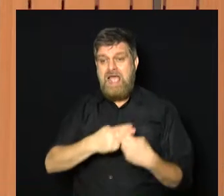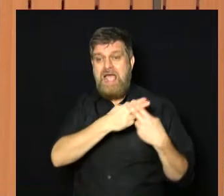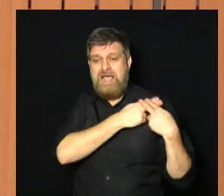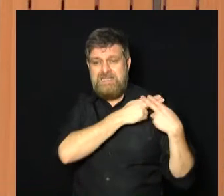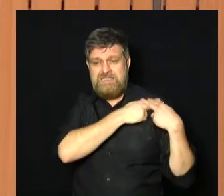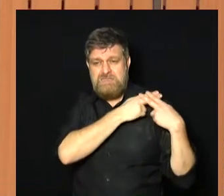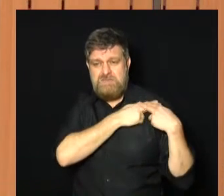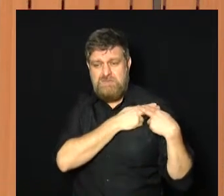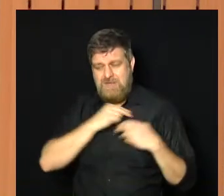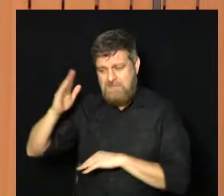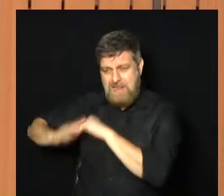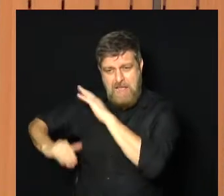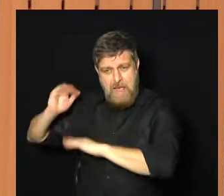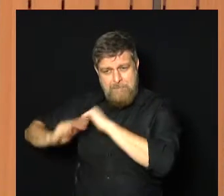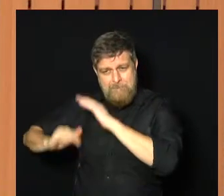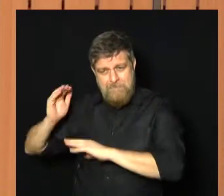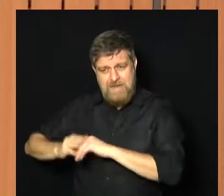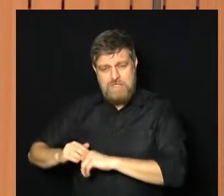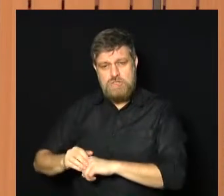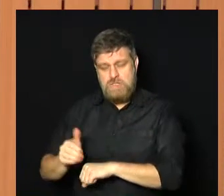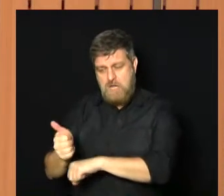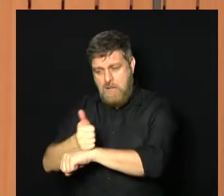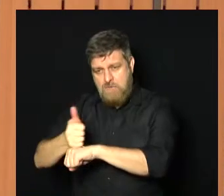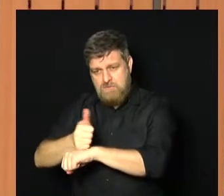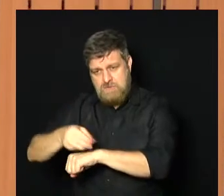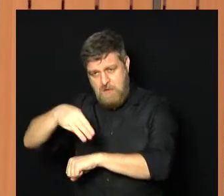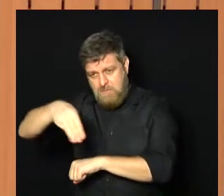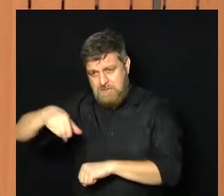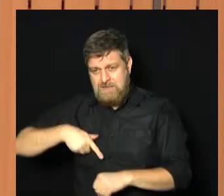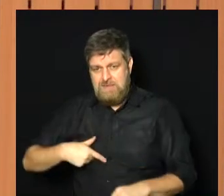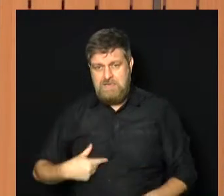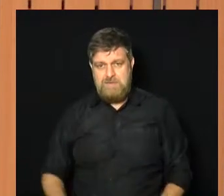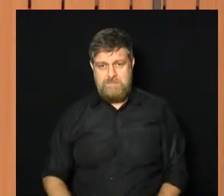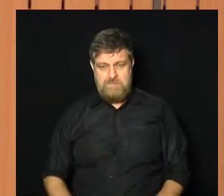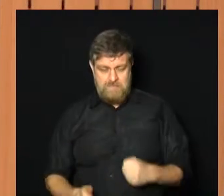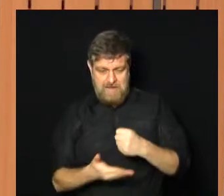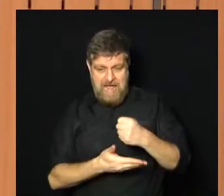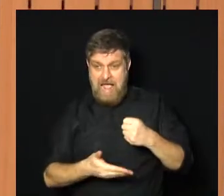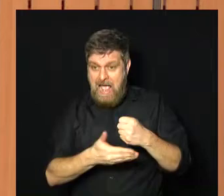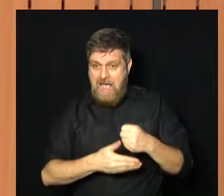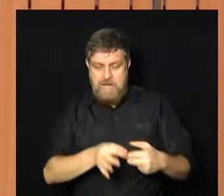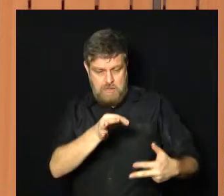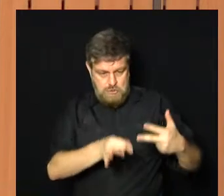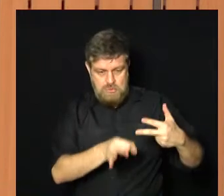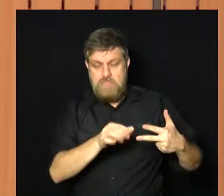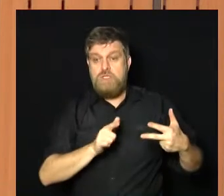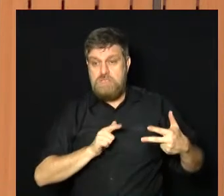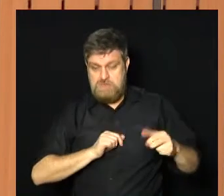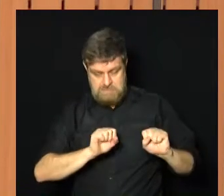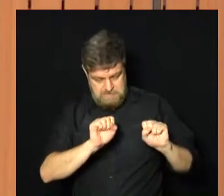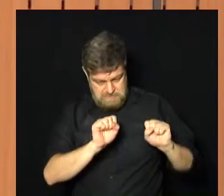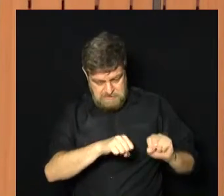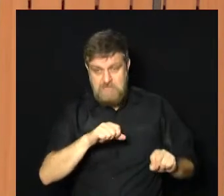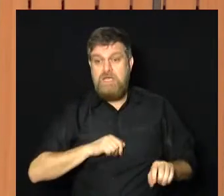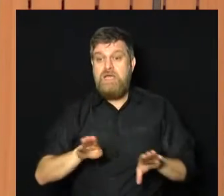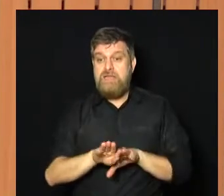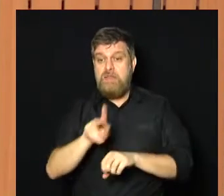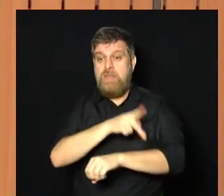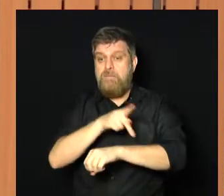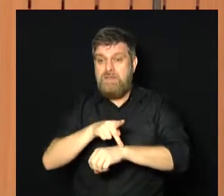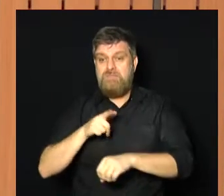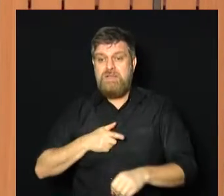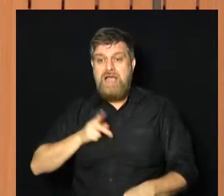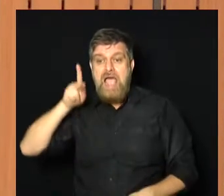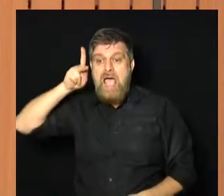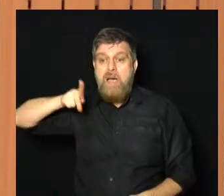historicamente exercidas. Juridicamente está respaldada, assim como em termos pedagógicos. A síntese é por uma decisão política.